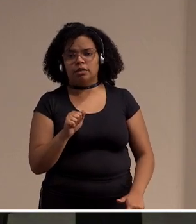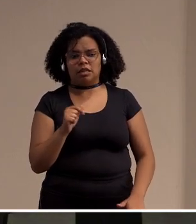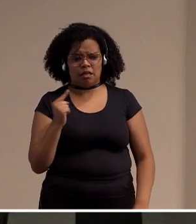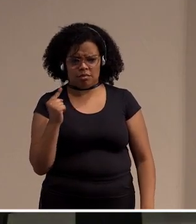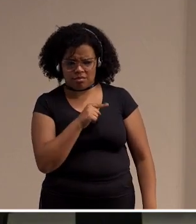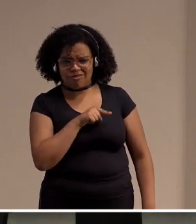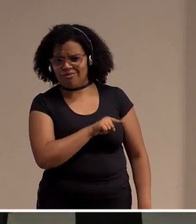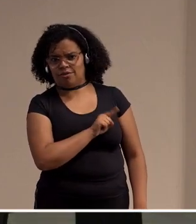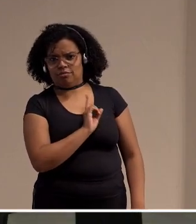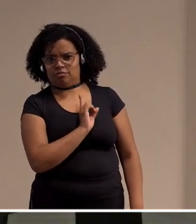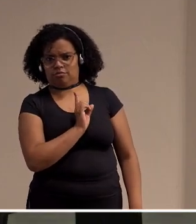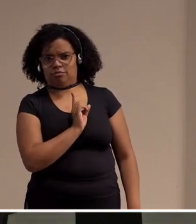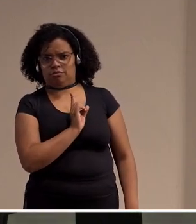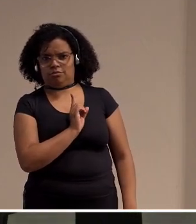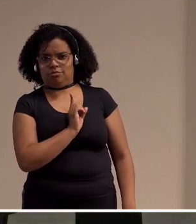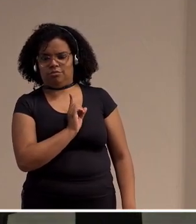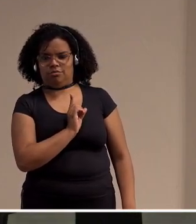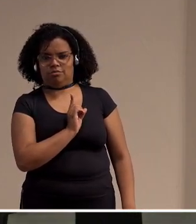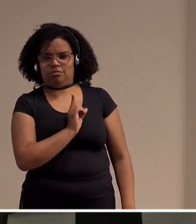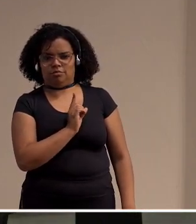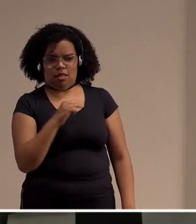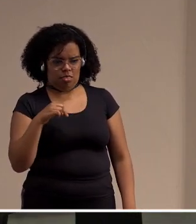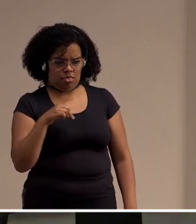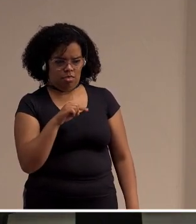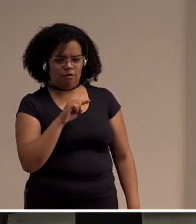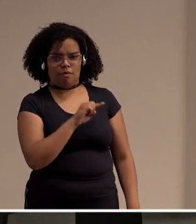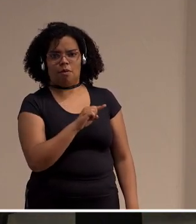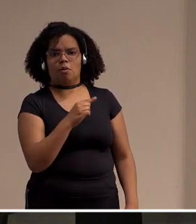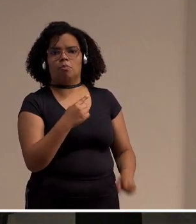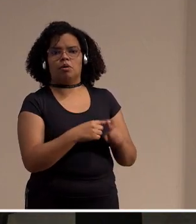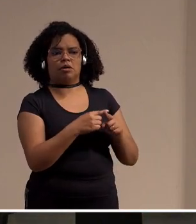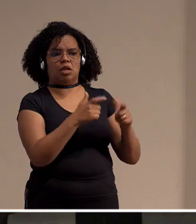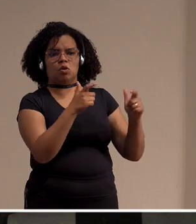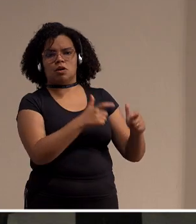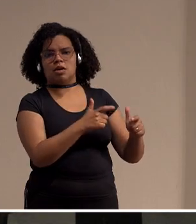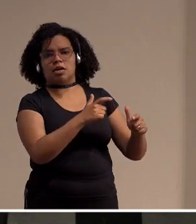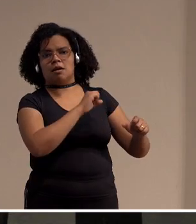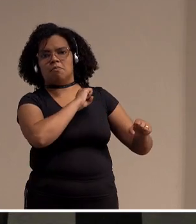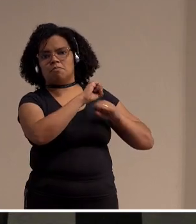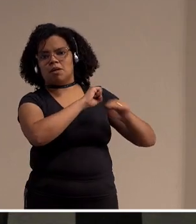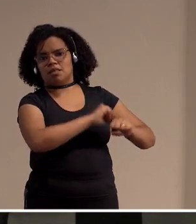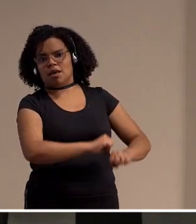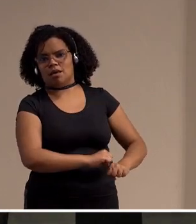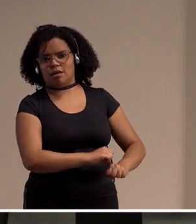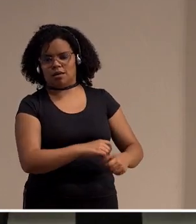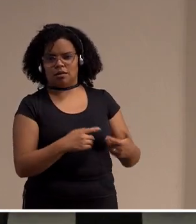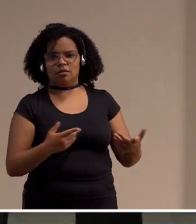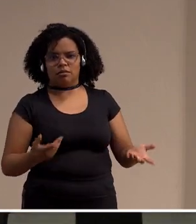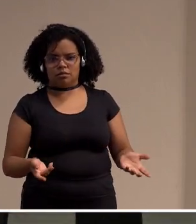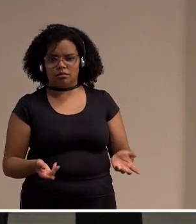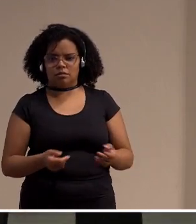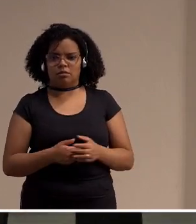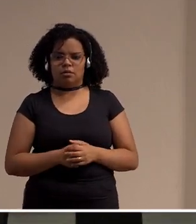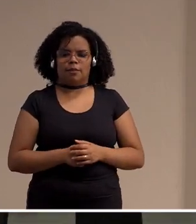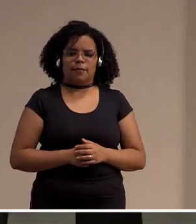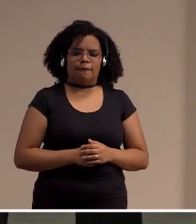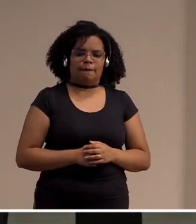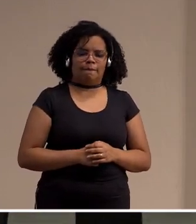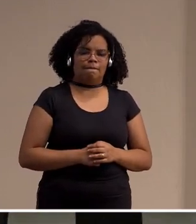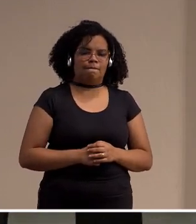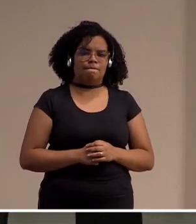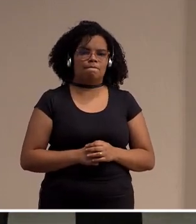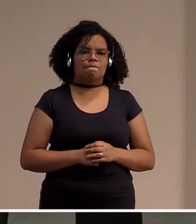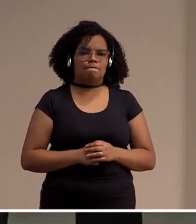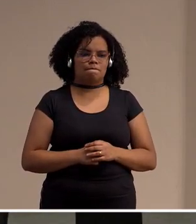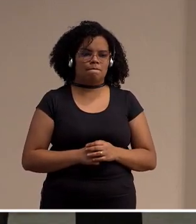vá para esse lugar, é um matadouro, mas não estava falando, mas estava falando justamente do bairro, assim, tipo,